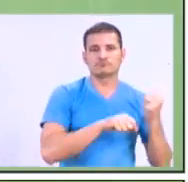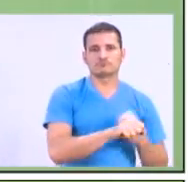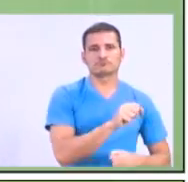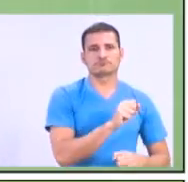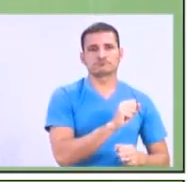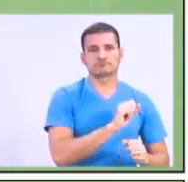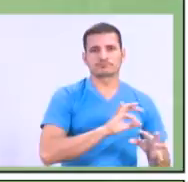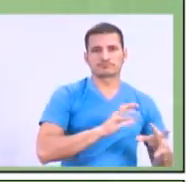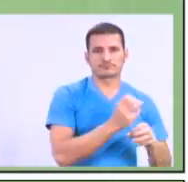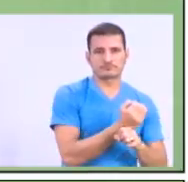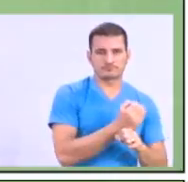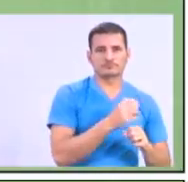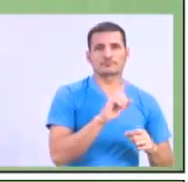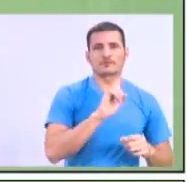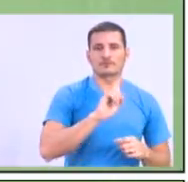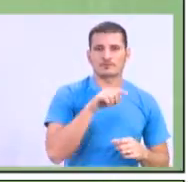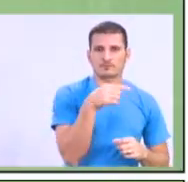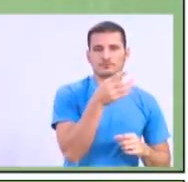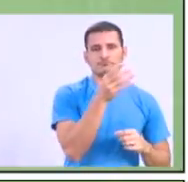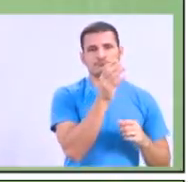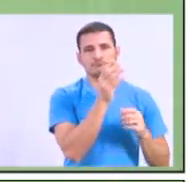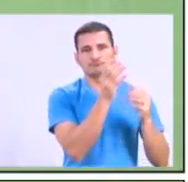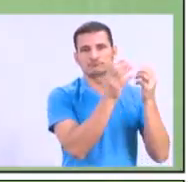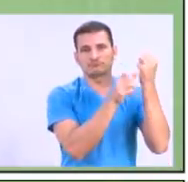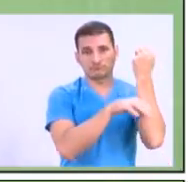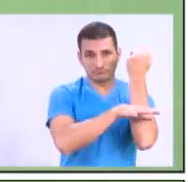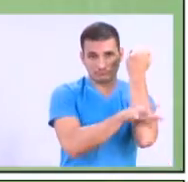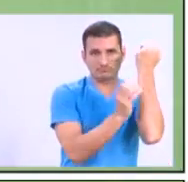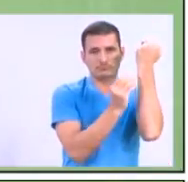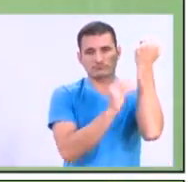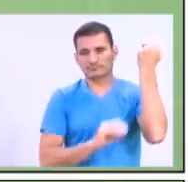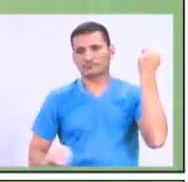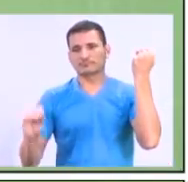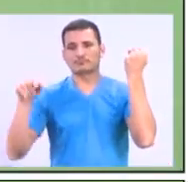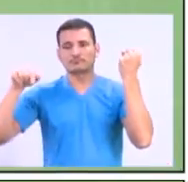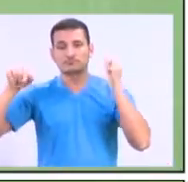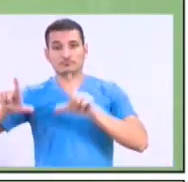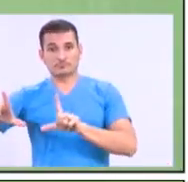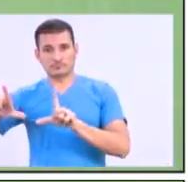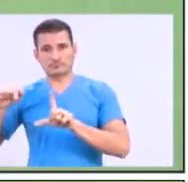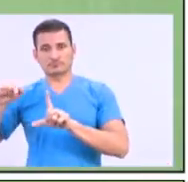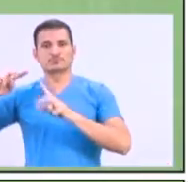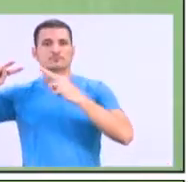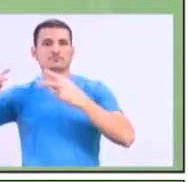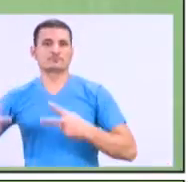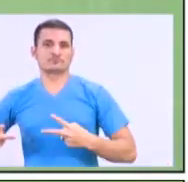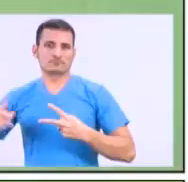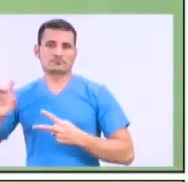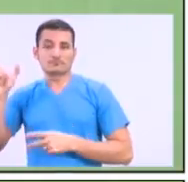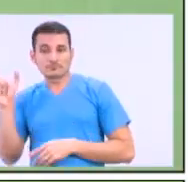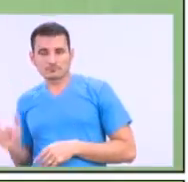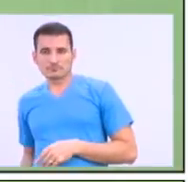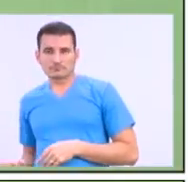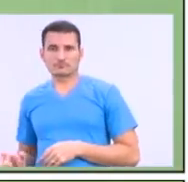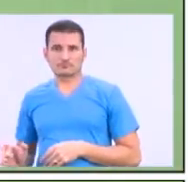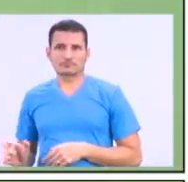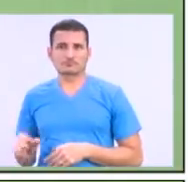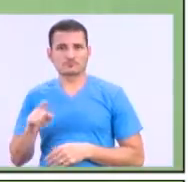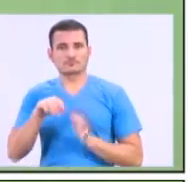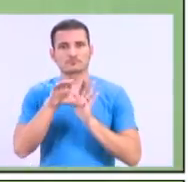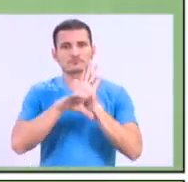sendo enviado para o cliente apenas HTML. Isso aqui é chave. Inicialmente, o conceito principal que vocês têm que